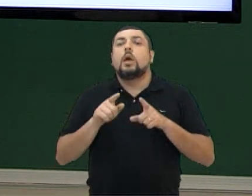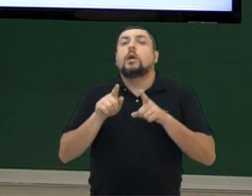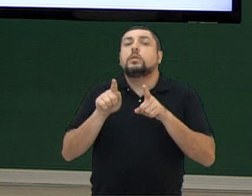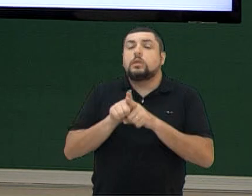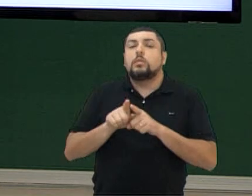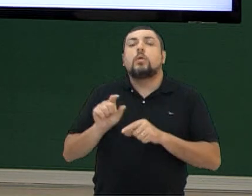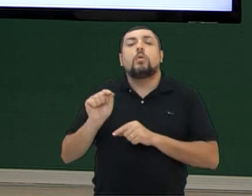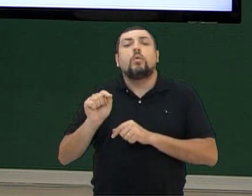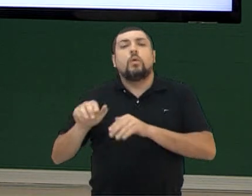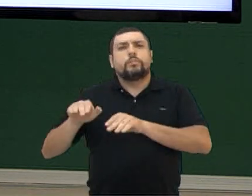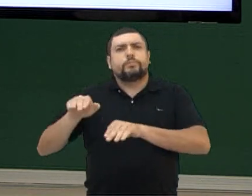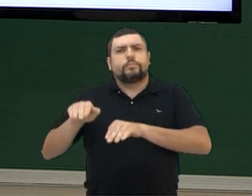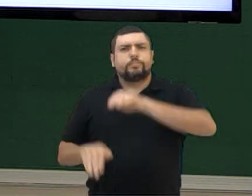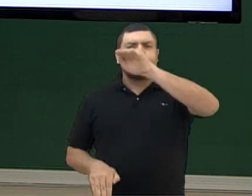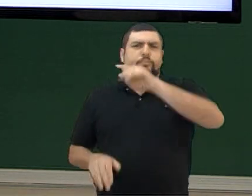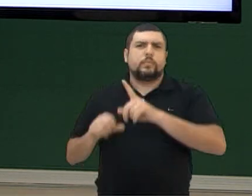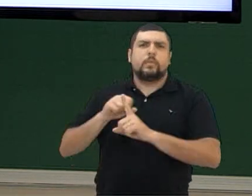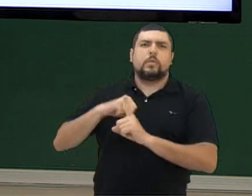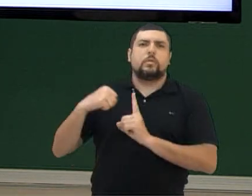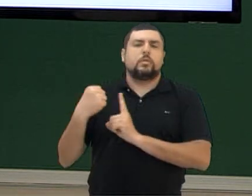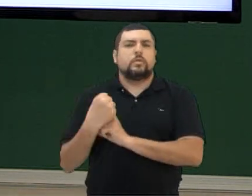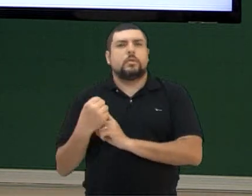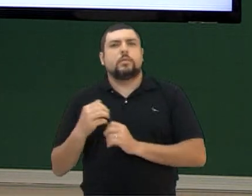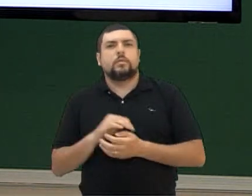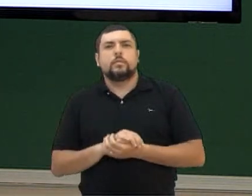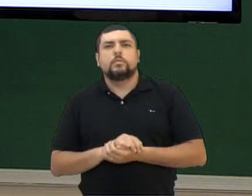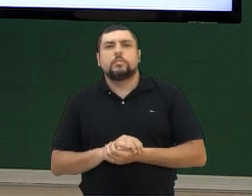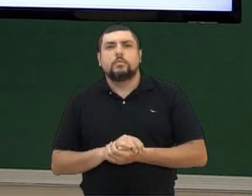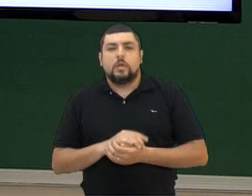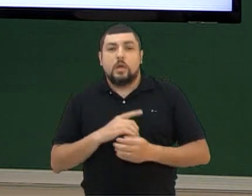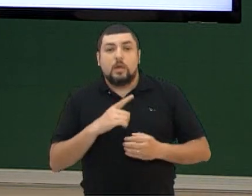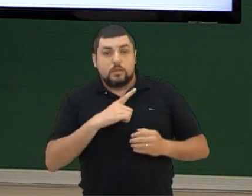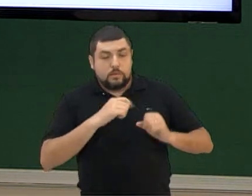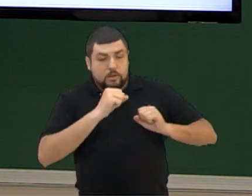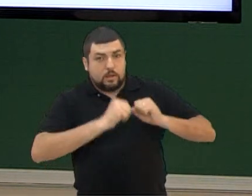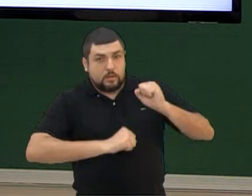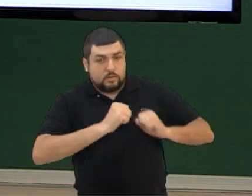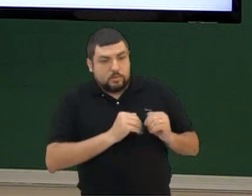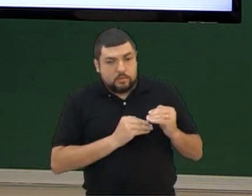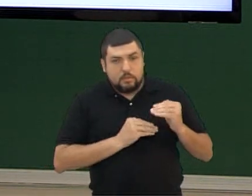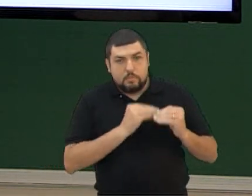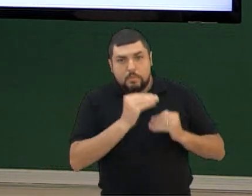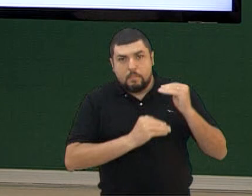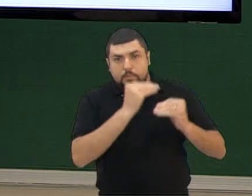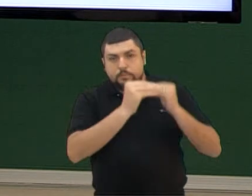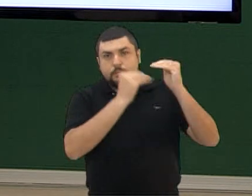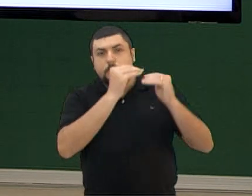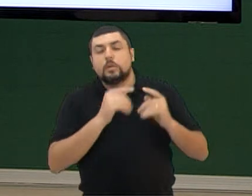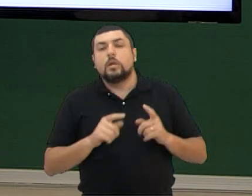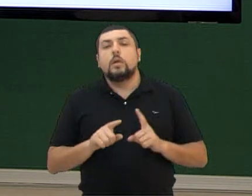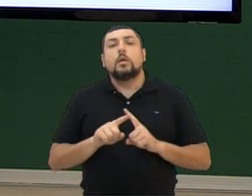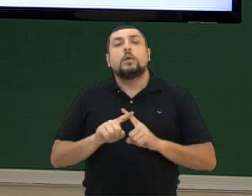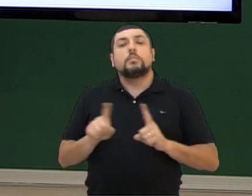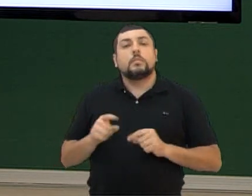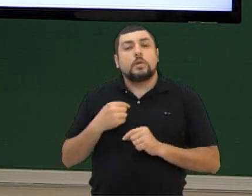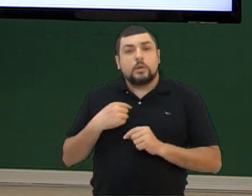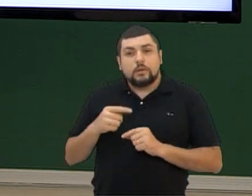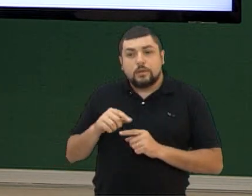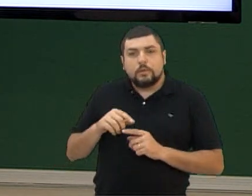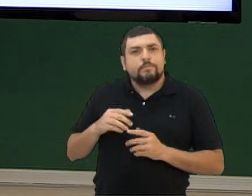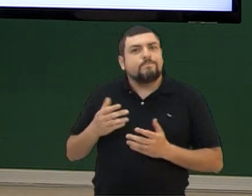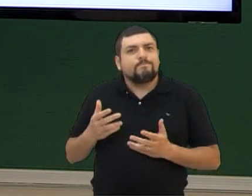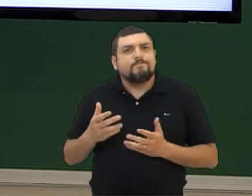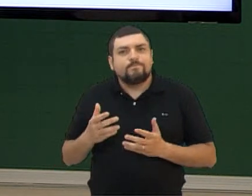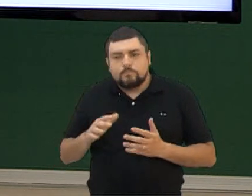desigualdade social. Então, a gente tem um crescimento e um desenvolvimento industrial, mas esse crescimento e esse desenvolvimento não